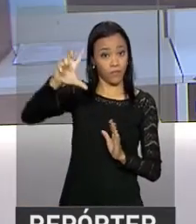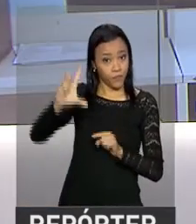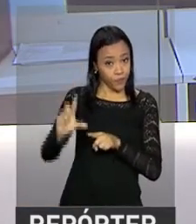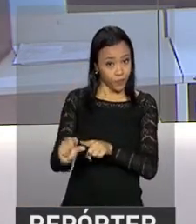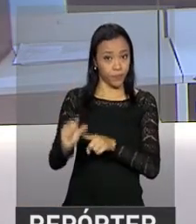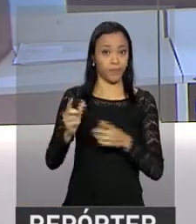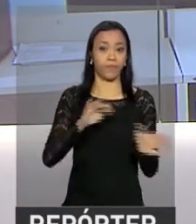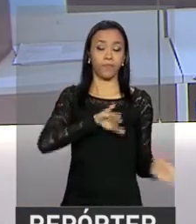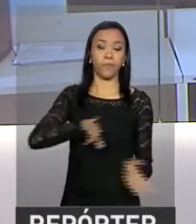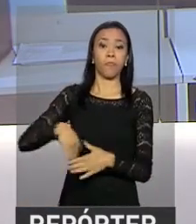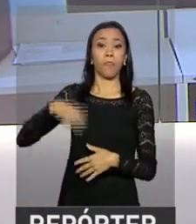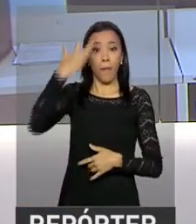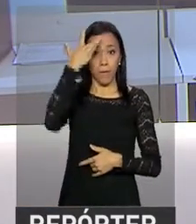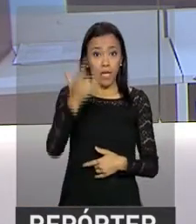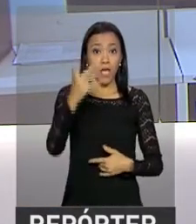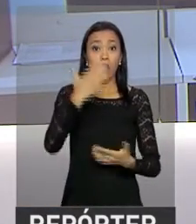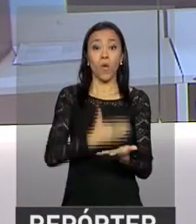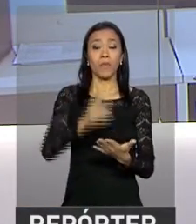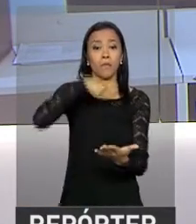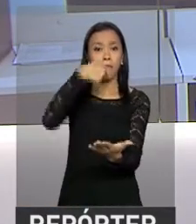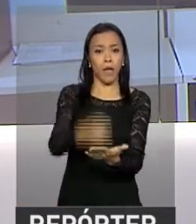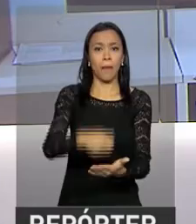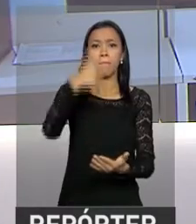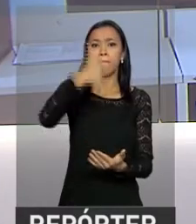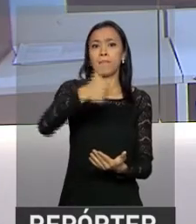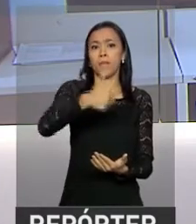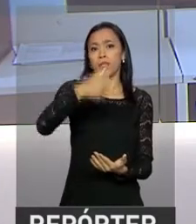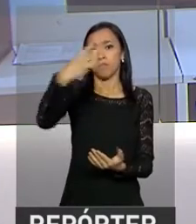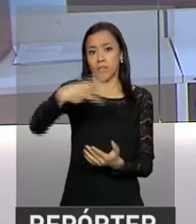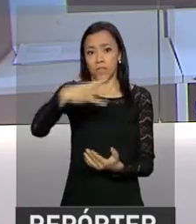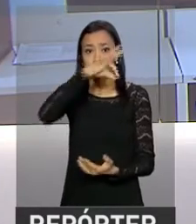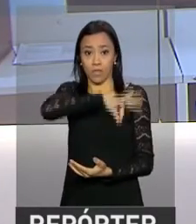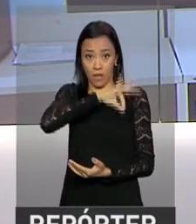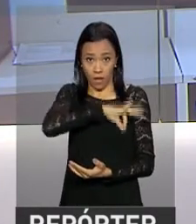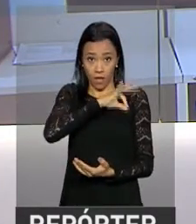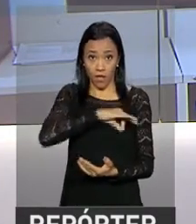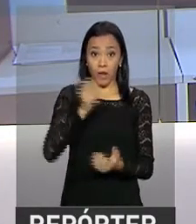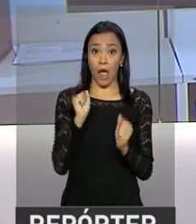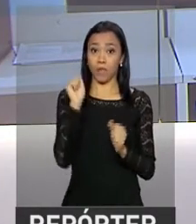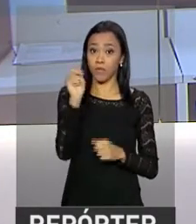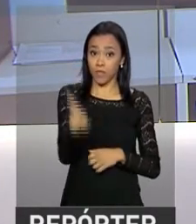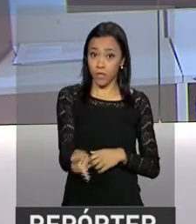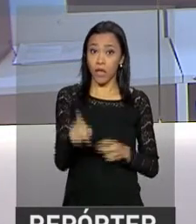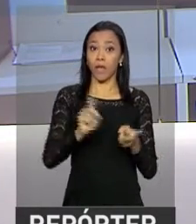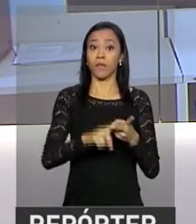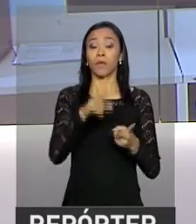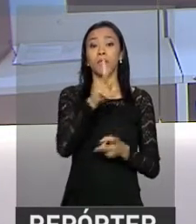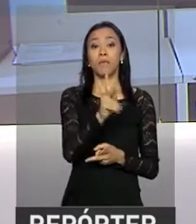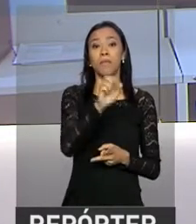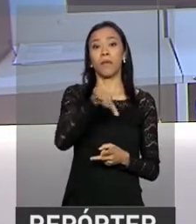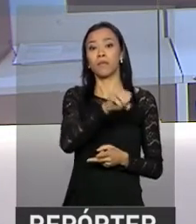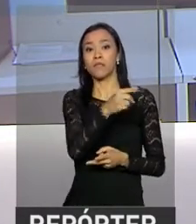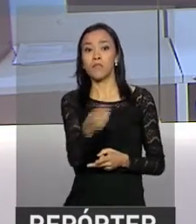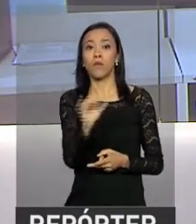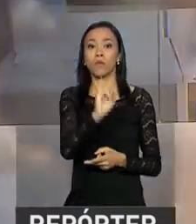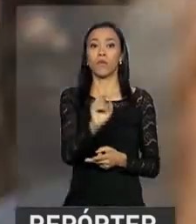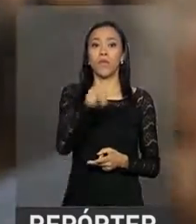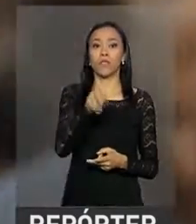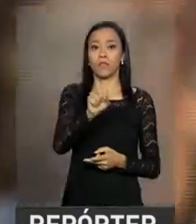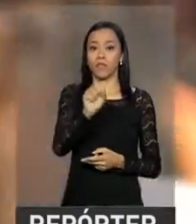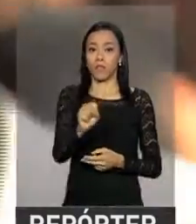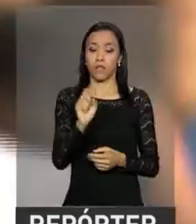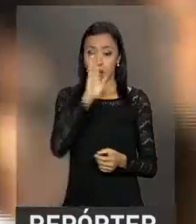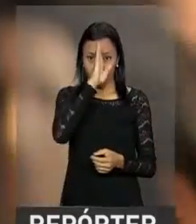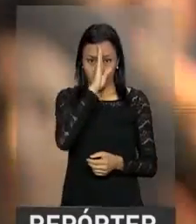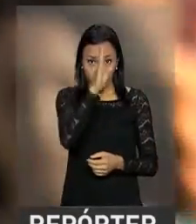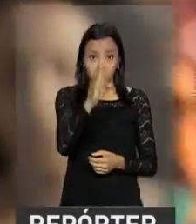e começa amanhã o pagamento da primeira parcela do 13º salário para aposentados e pensionistas do INSS a